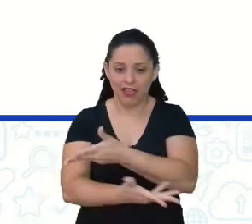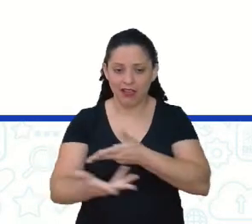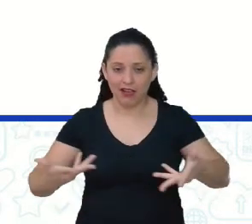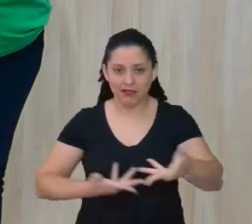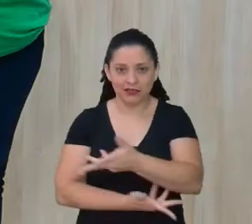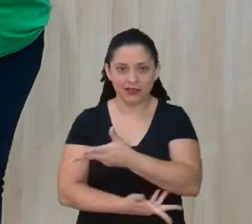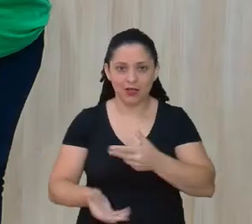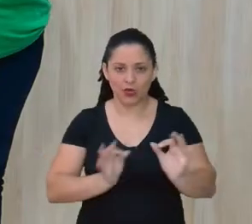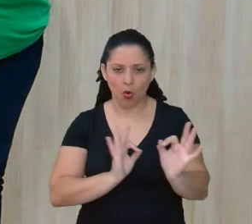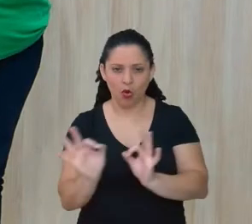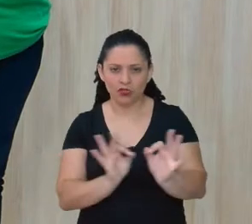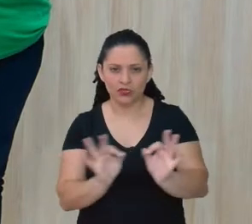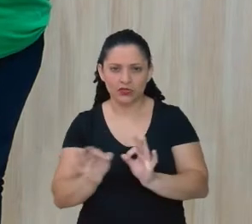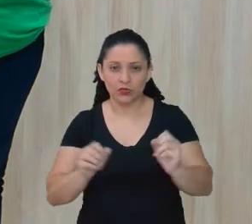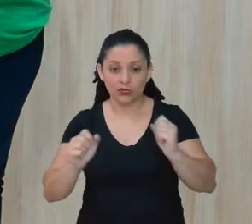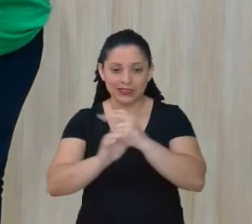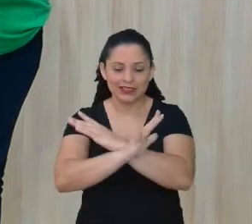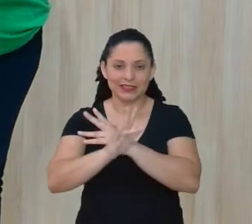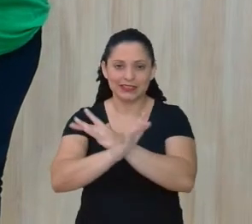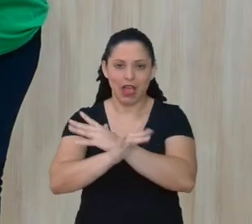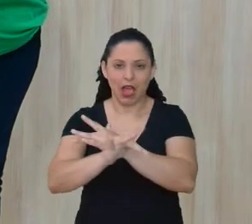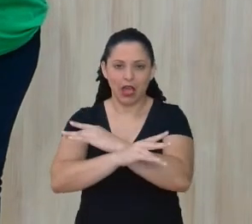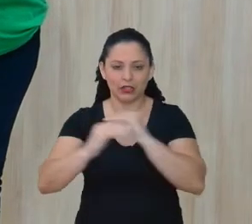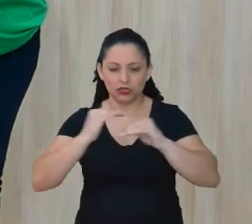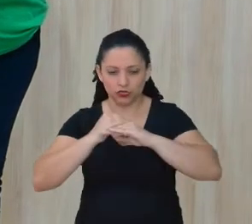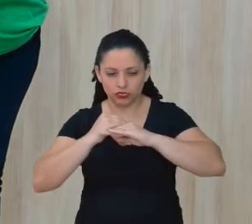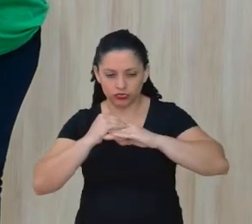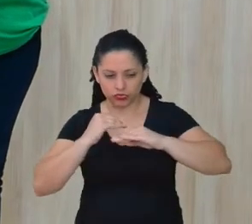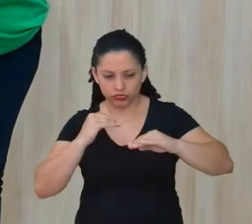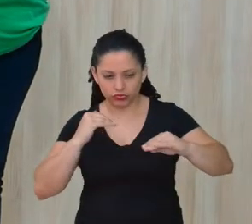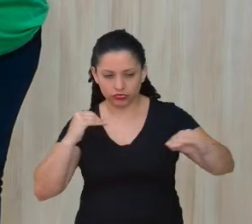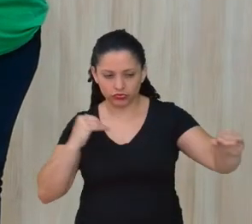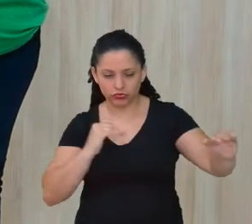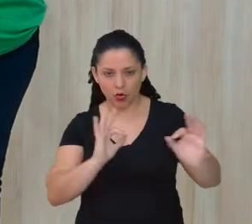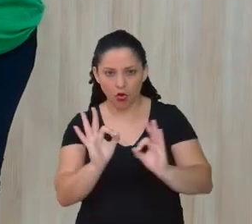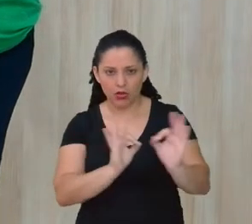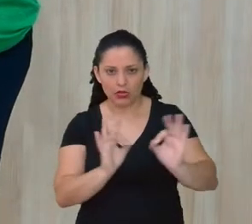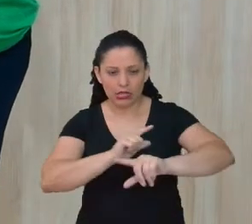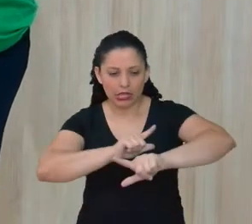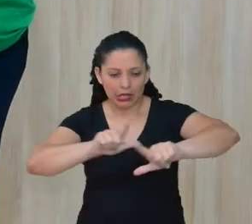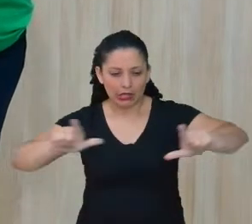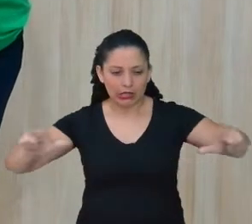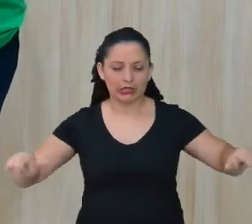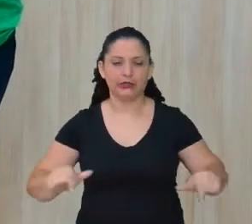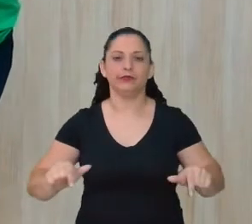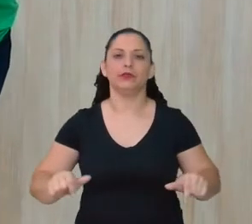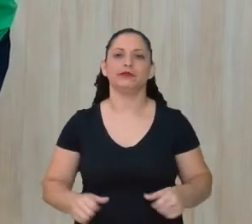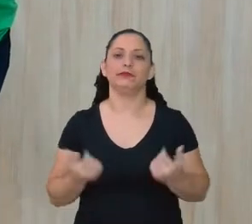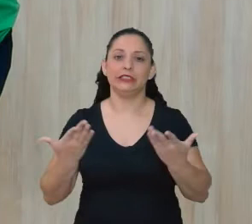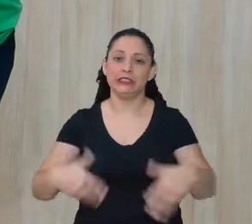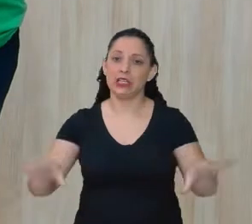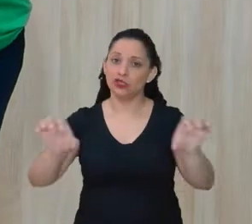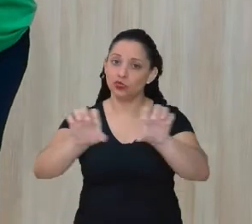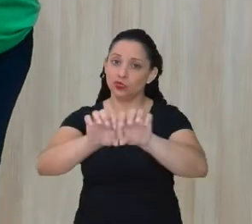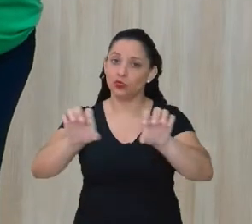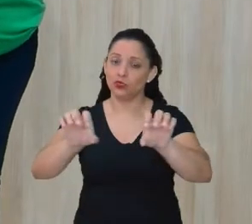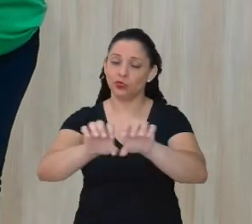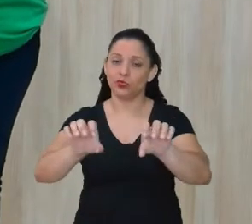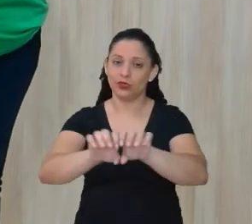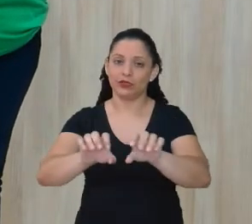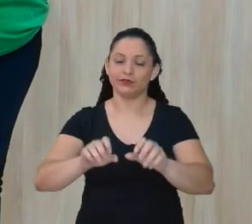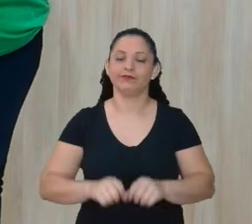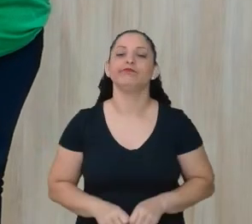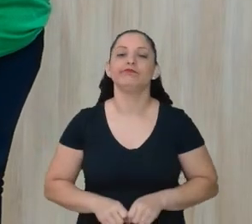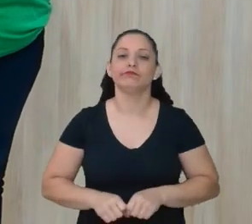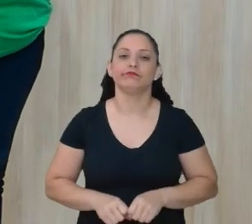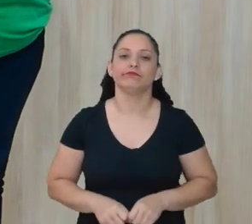também, planejamento de cidades, tá certo, gente? Então é uma questão de estrutura, tá certo? Então